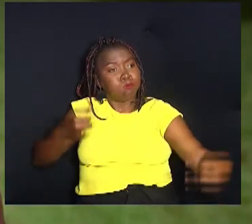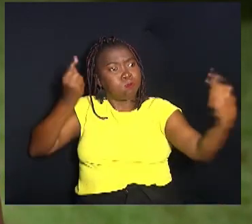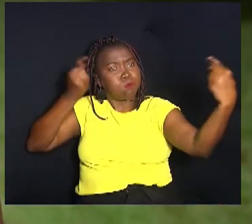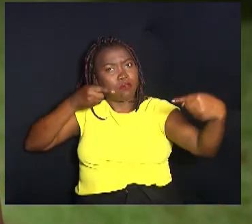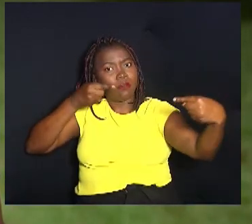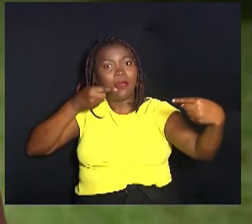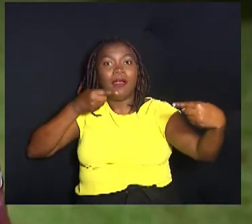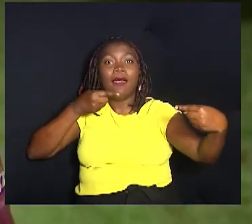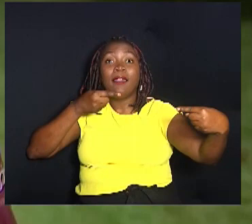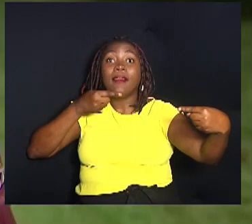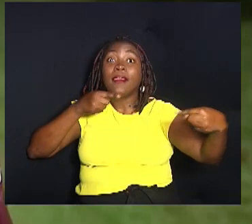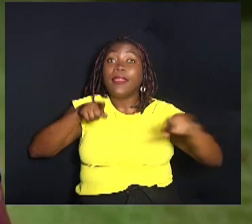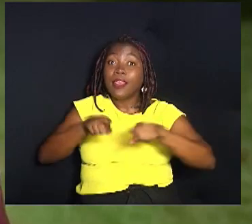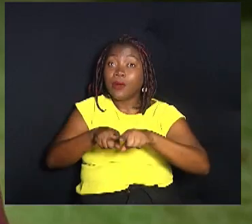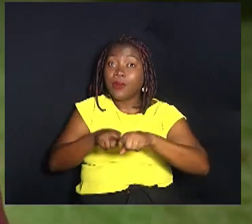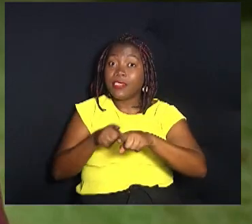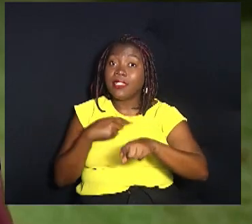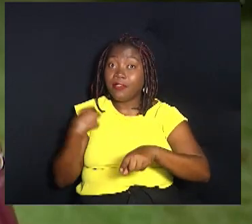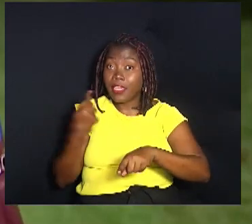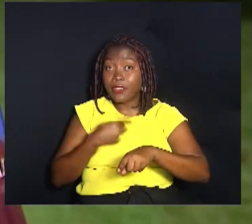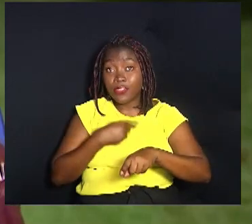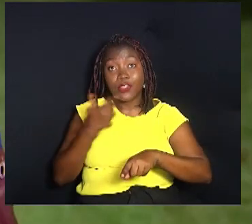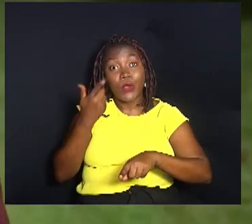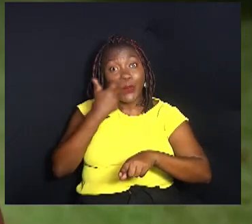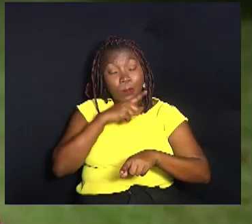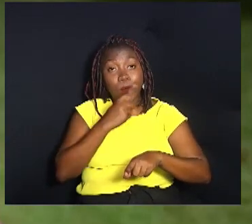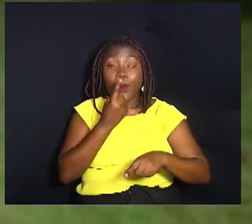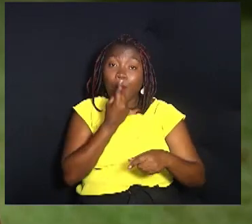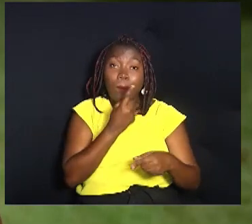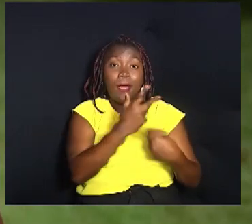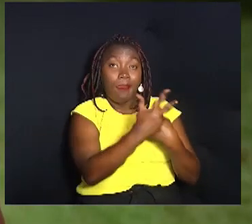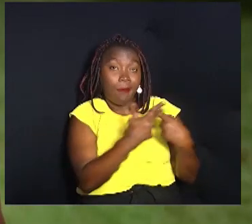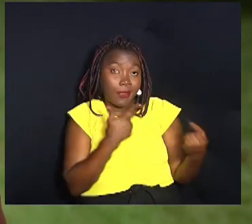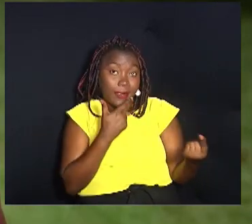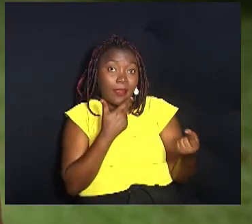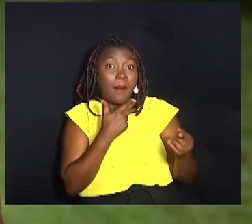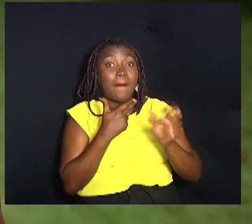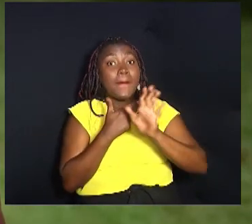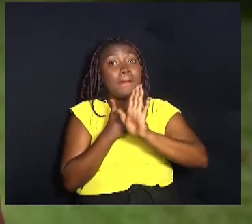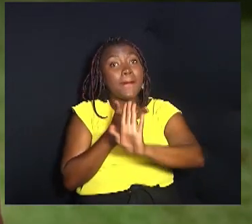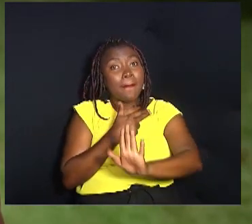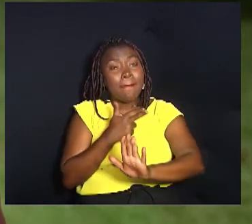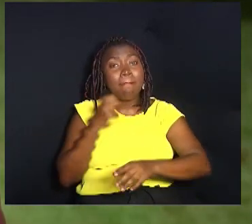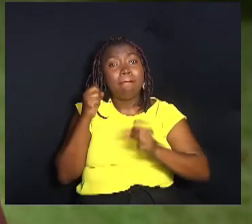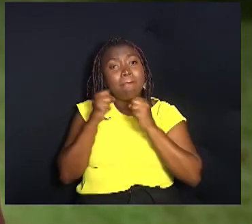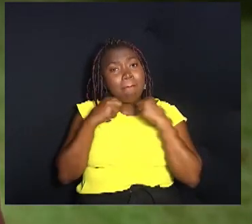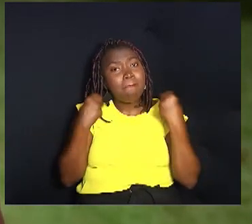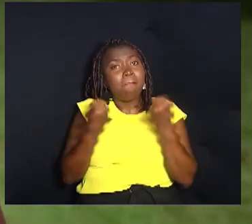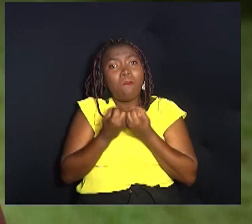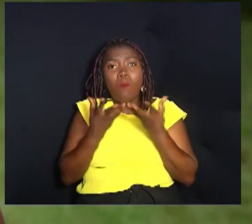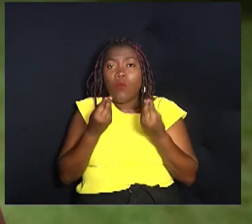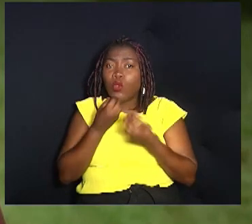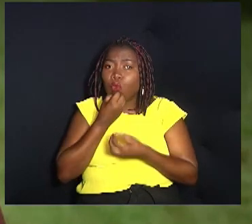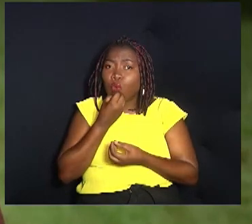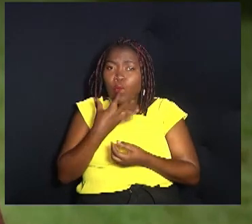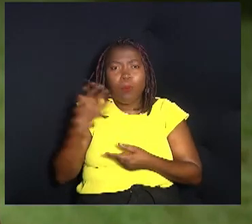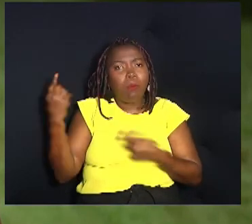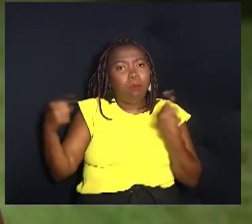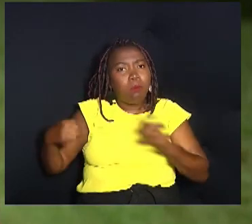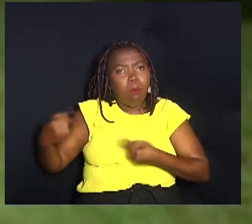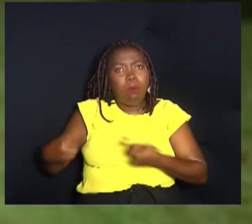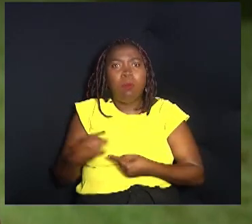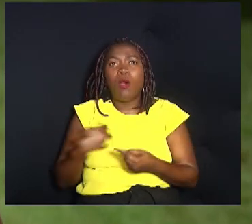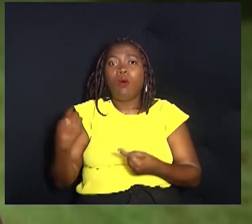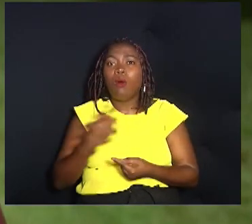Inclusive, a gente ainda acabou saindo com uma derrota. Mas foi um campeonato muito bom de disputar, um campeonato que a gente